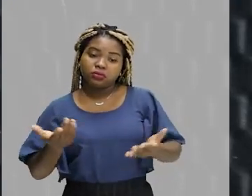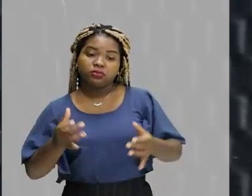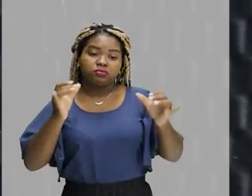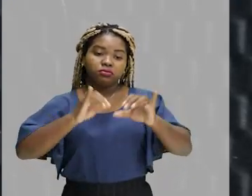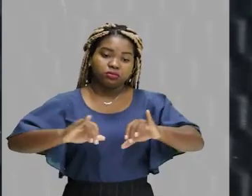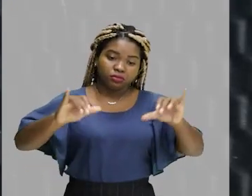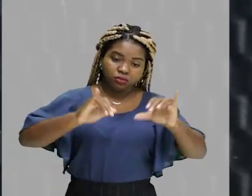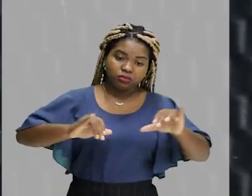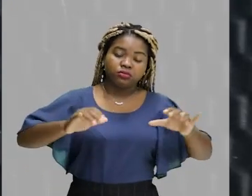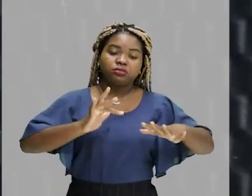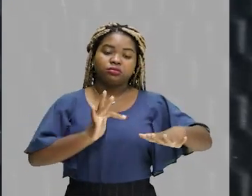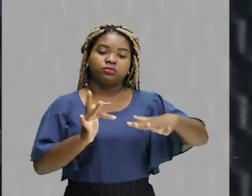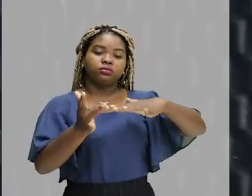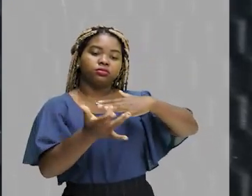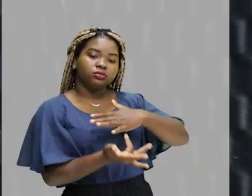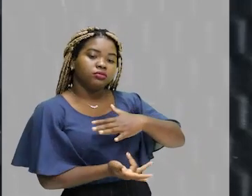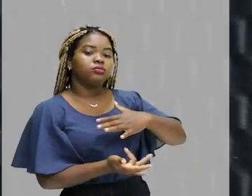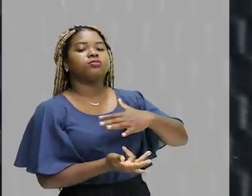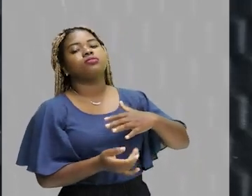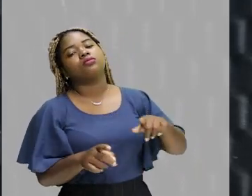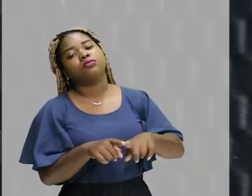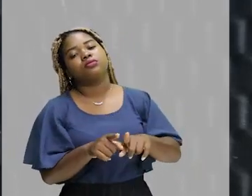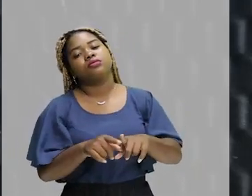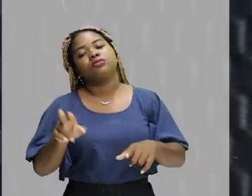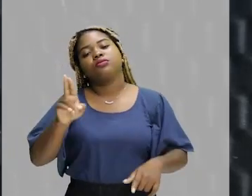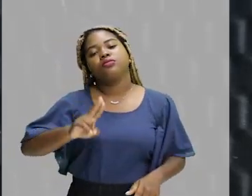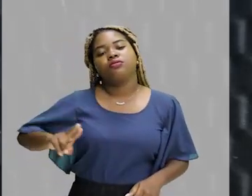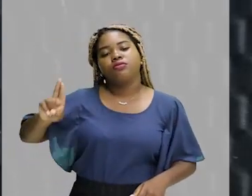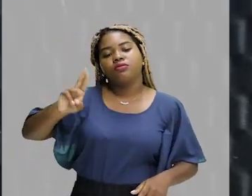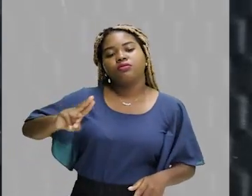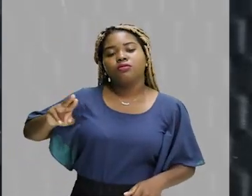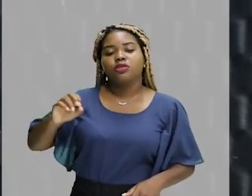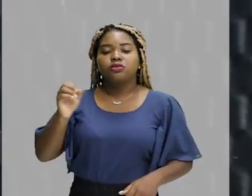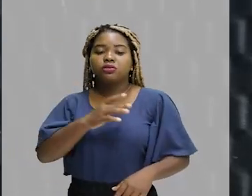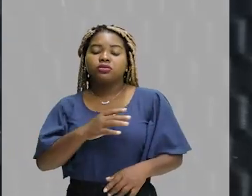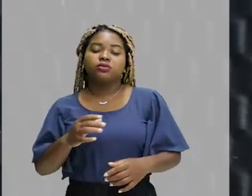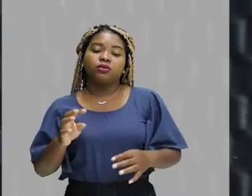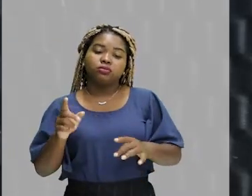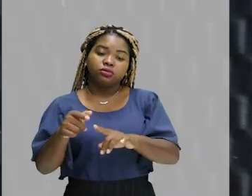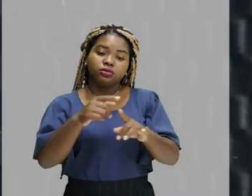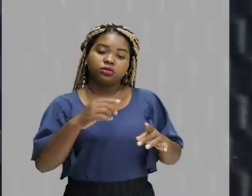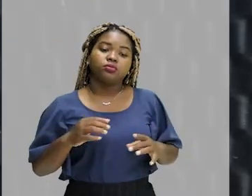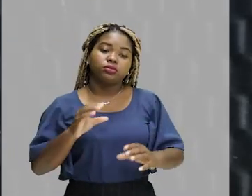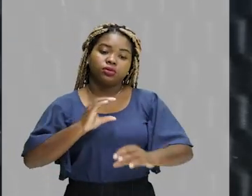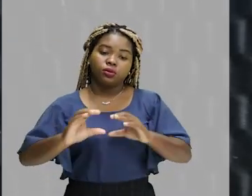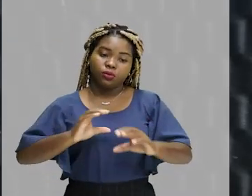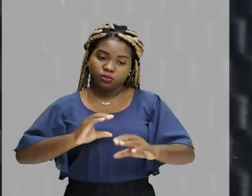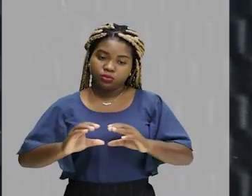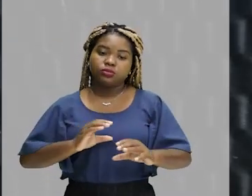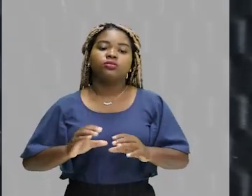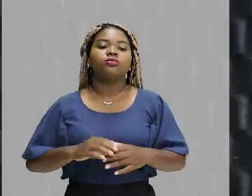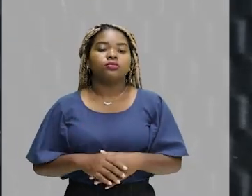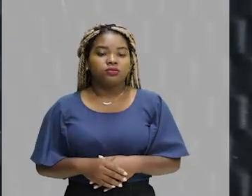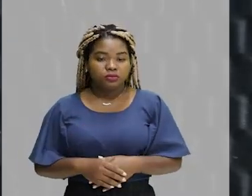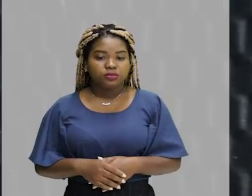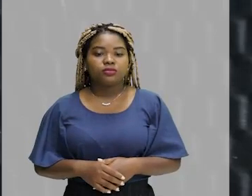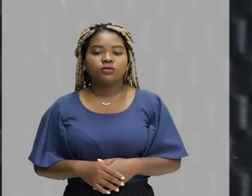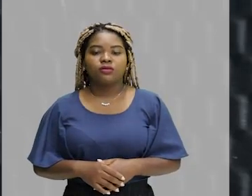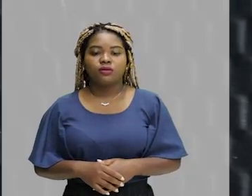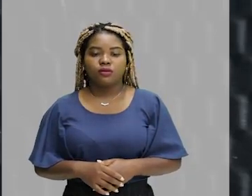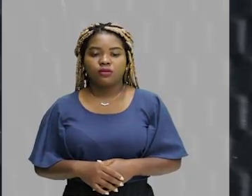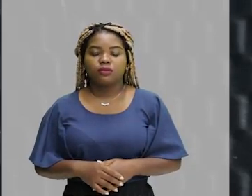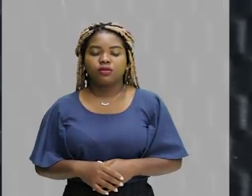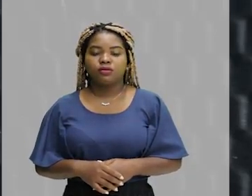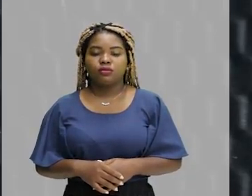informação, das redes sociais e do uso, por exemplo, desses novos modelos de comunicação. Então aqui a interatividade, o aumento